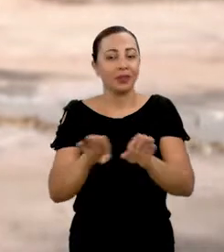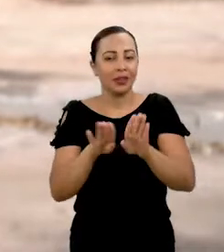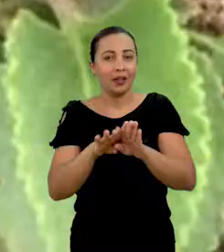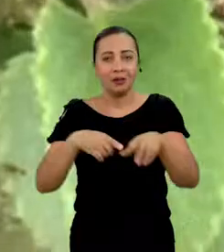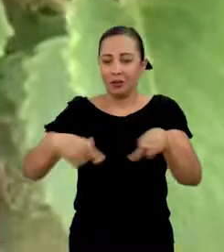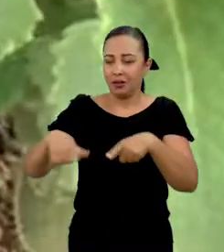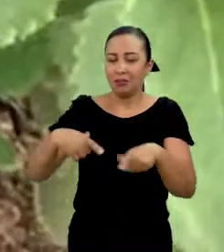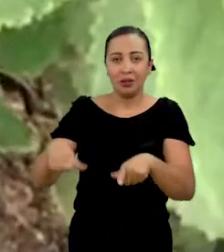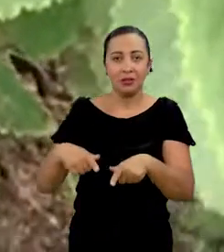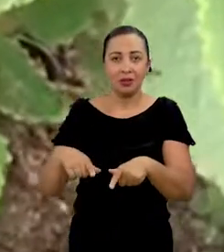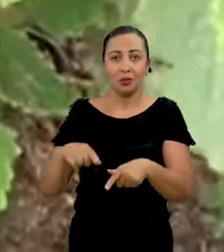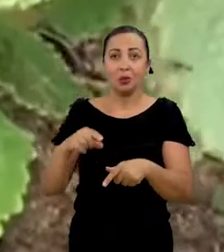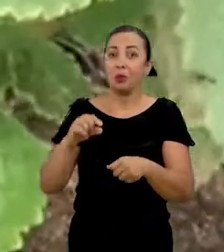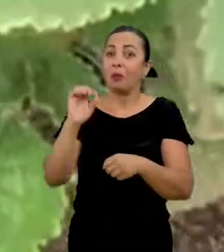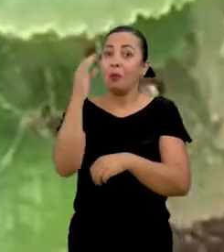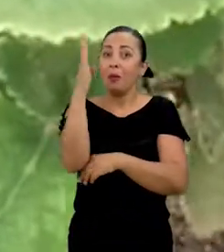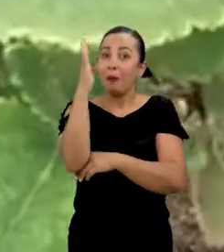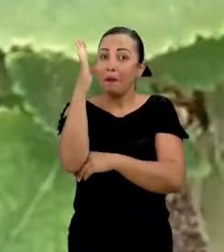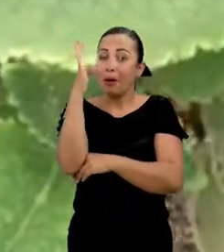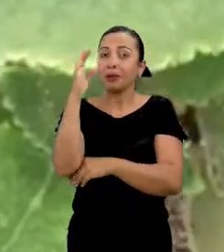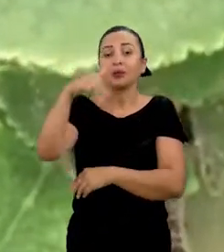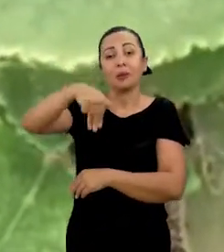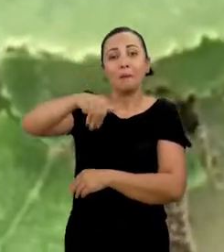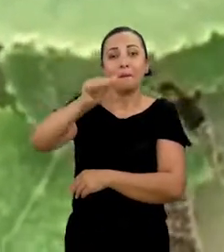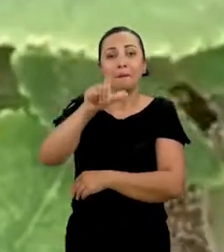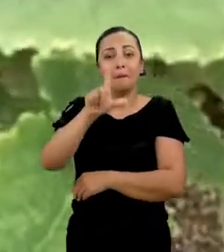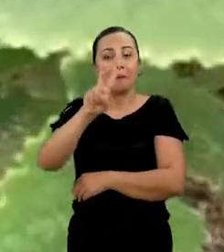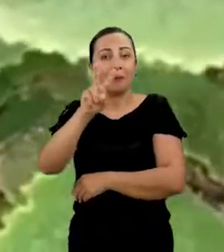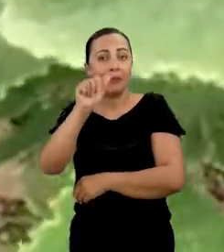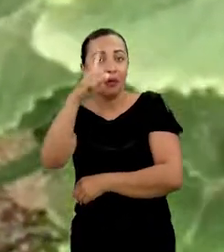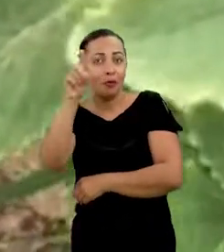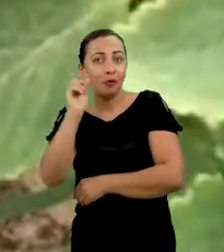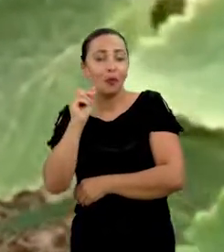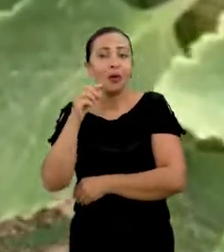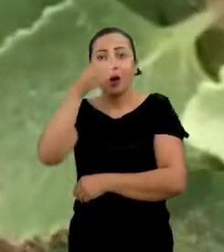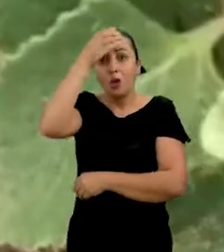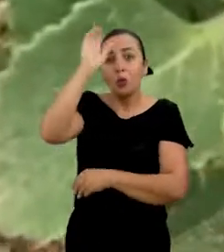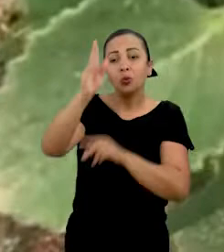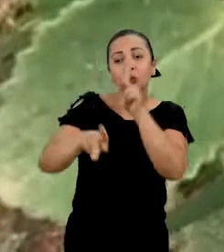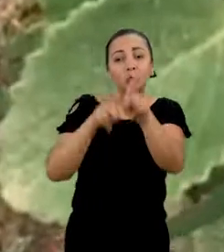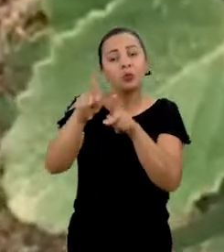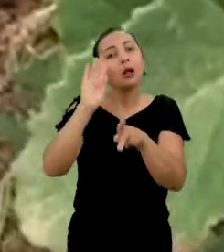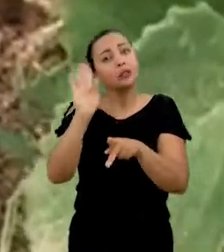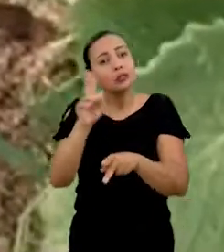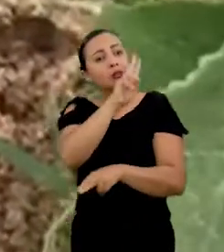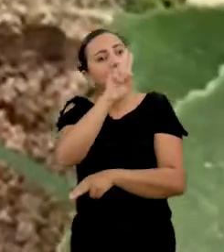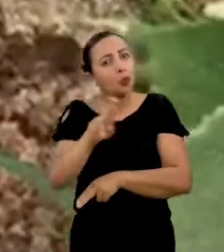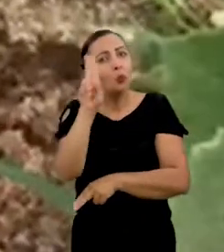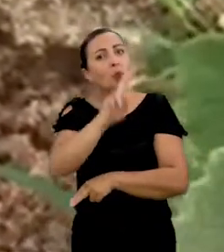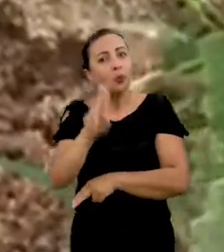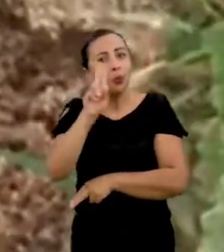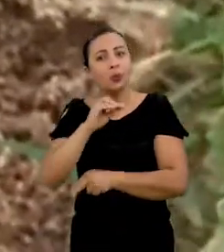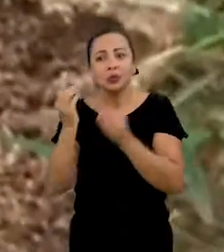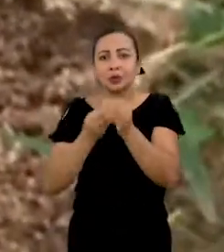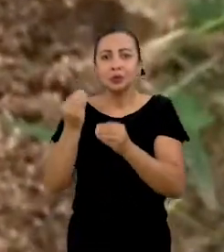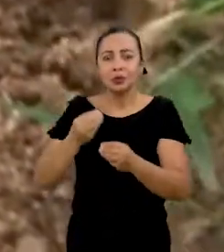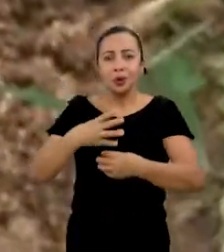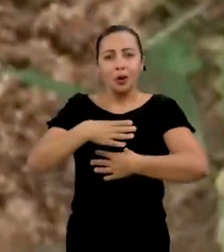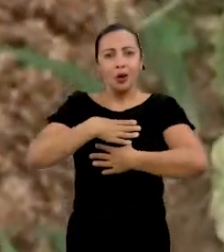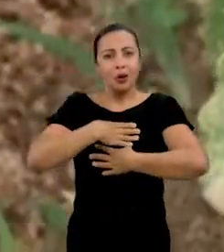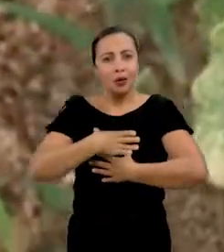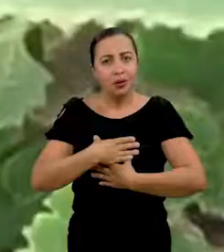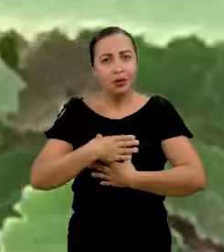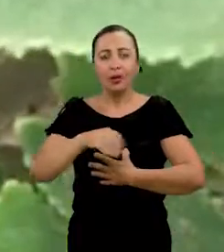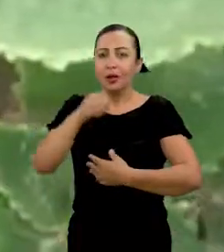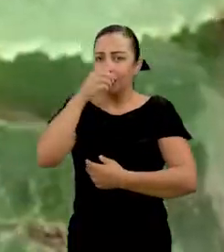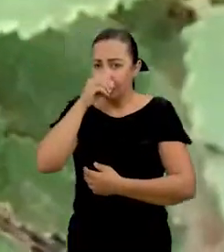trabalhamos também com esse malvão que a cultura popular já faz o uso dele como agente expectorante para o